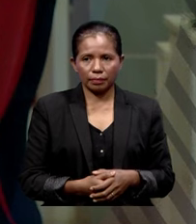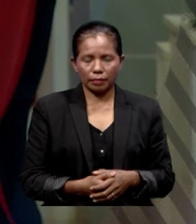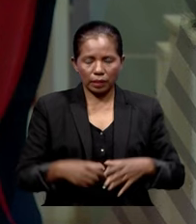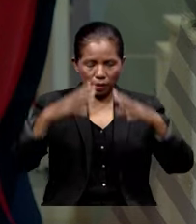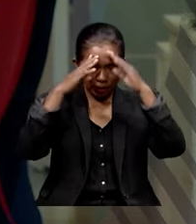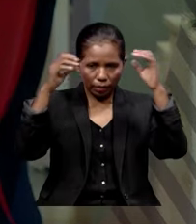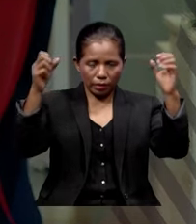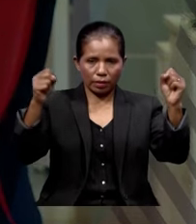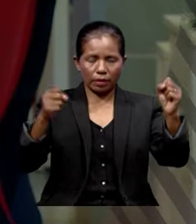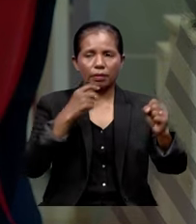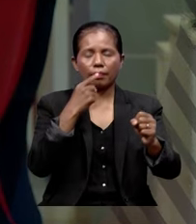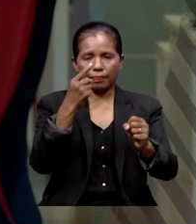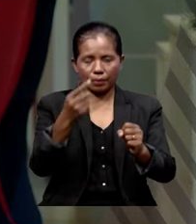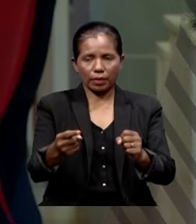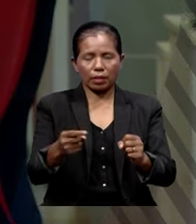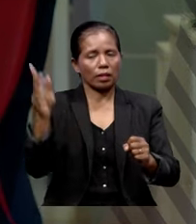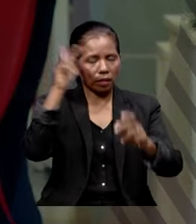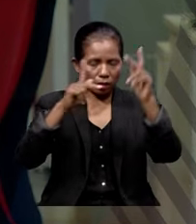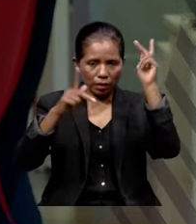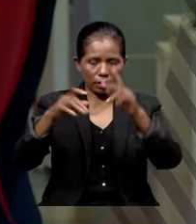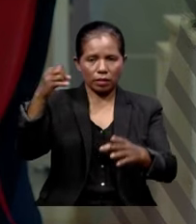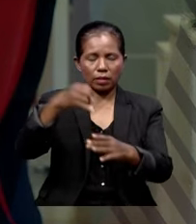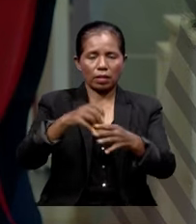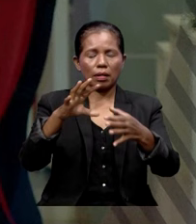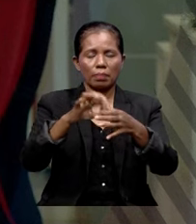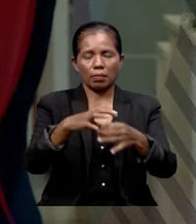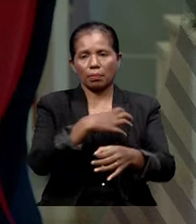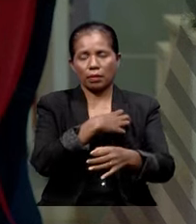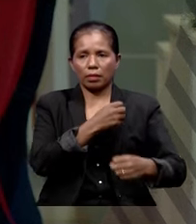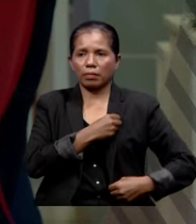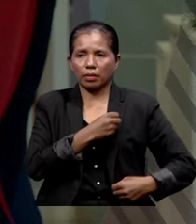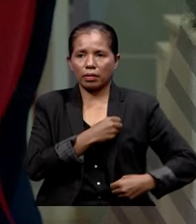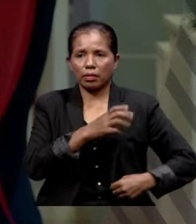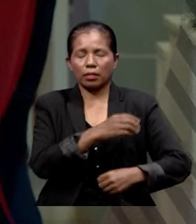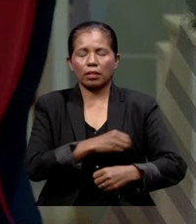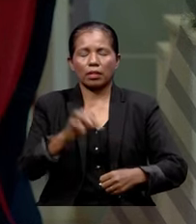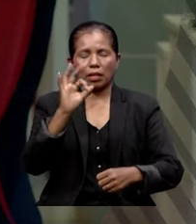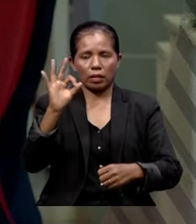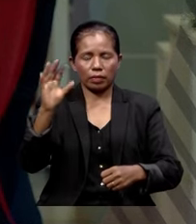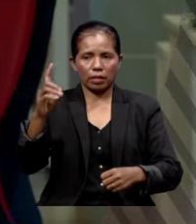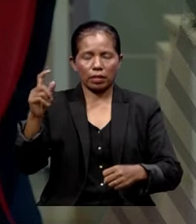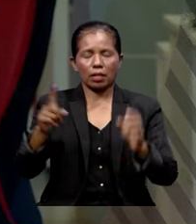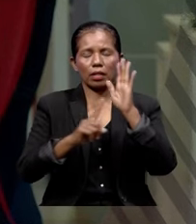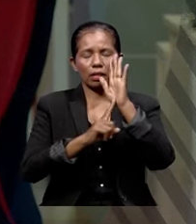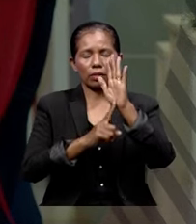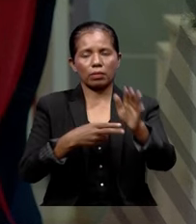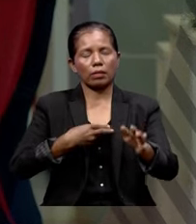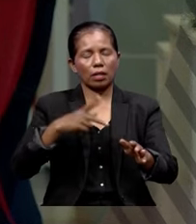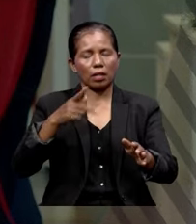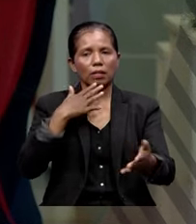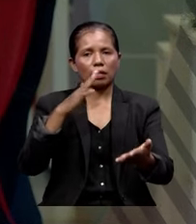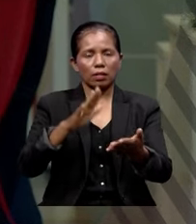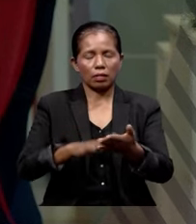Presidente da República considera caso envolvimento membro Polícia Militar e Congresso FFTL a todo comportamento ladia que não